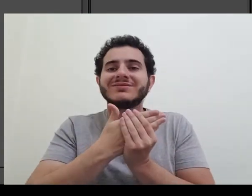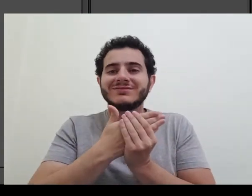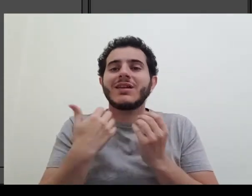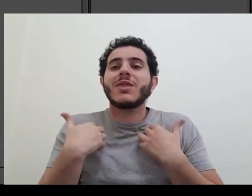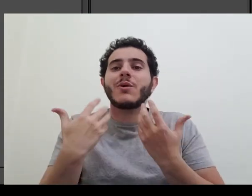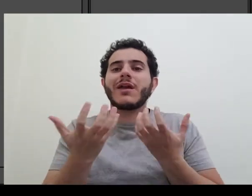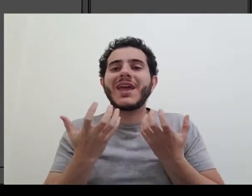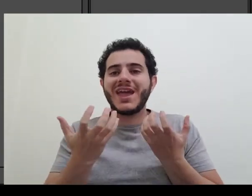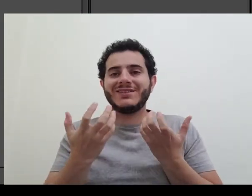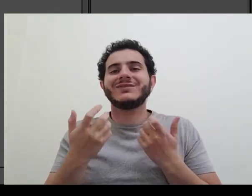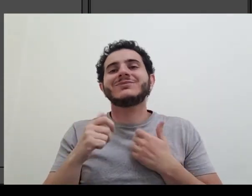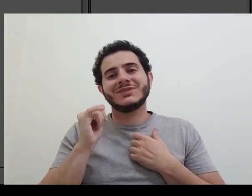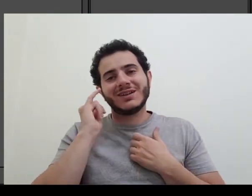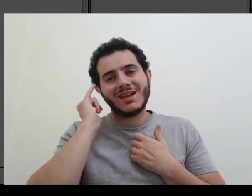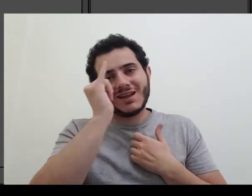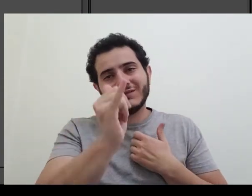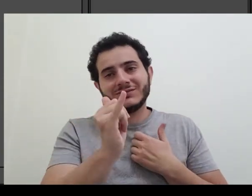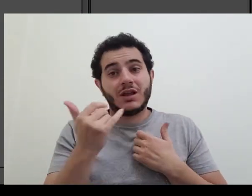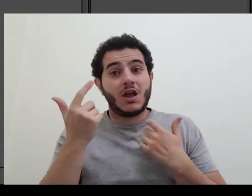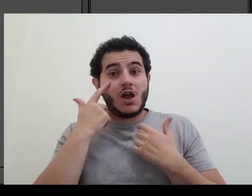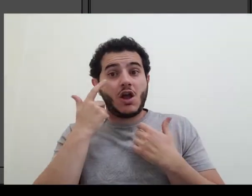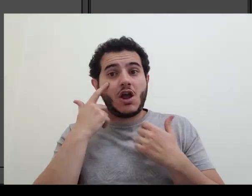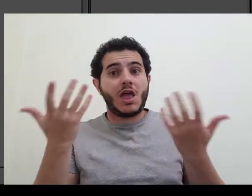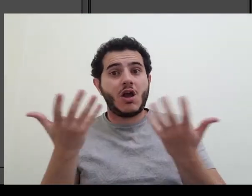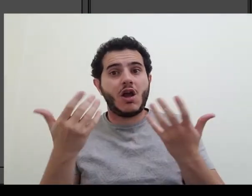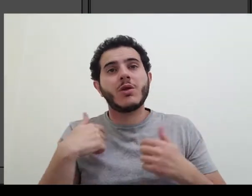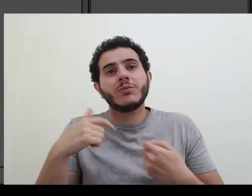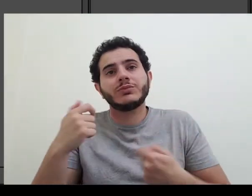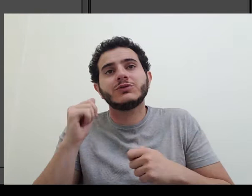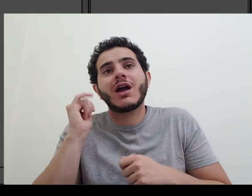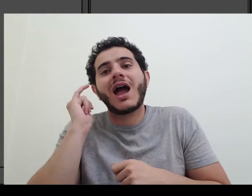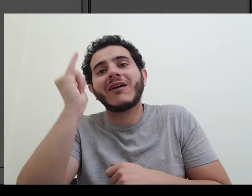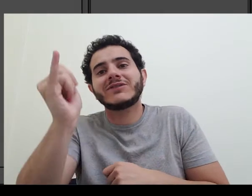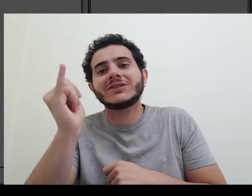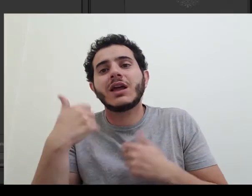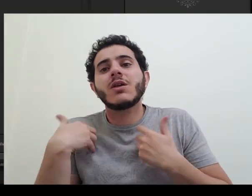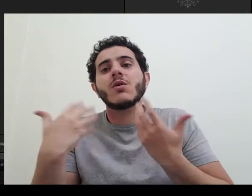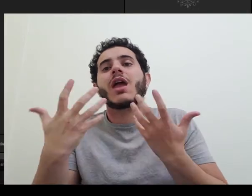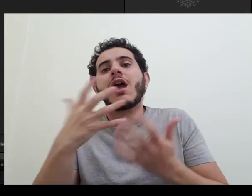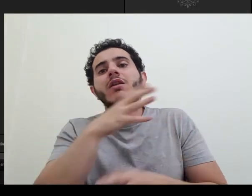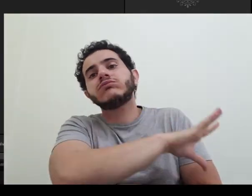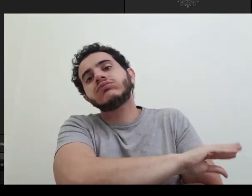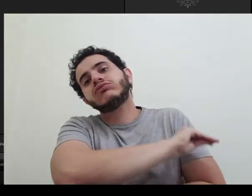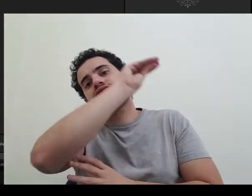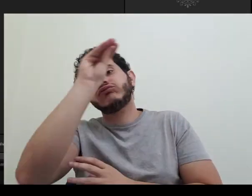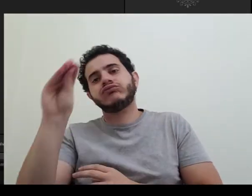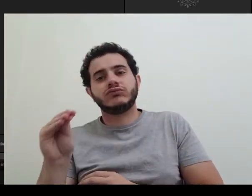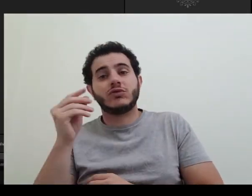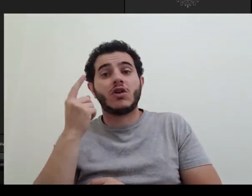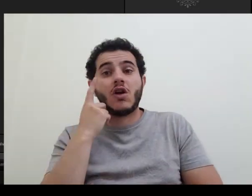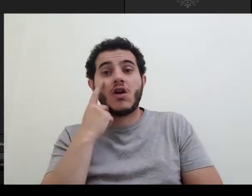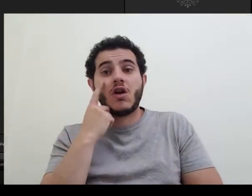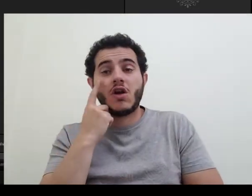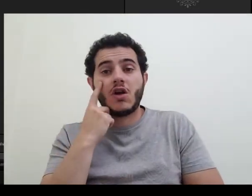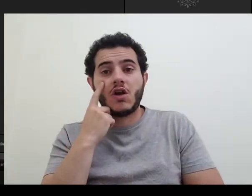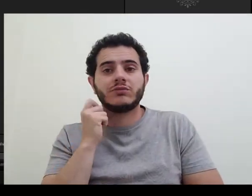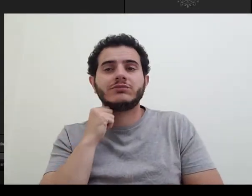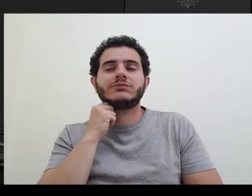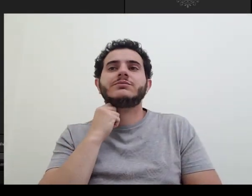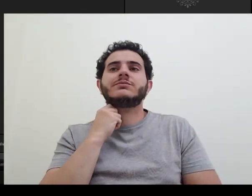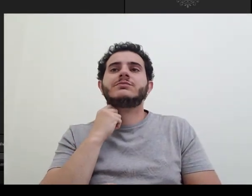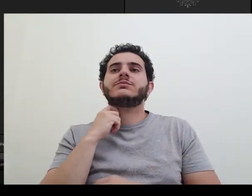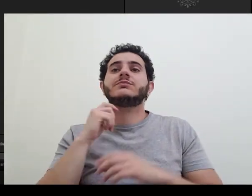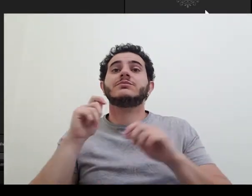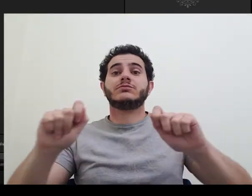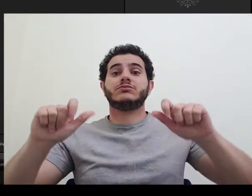gente indica? A gente importa. Vou importar uma pasta agora aqui. Ó. Vamos lá, apertar importar. Estou importando uma pasta. Ele